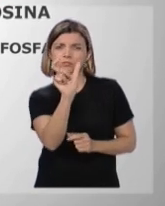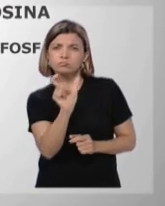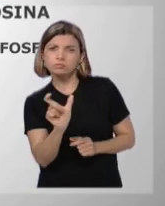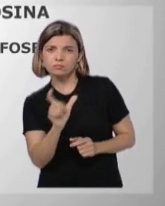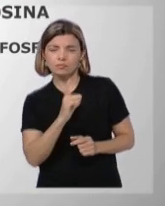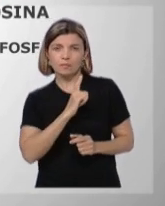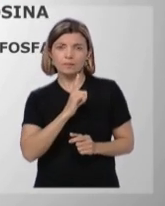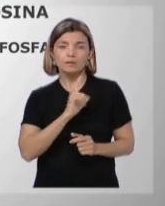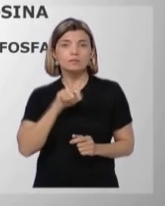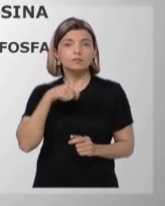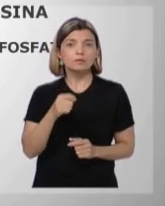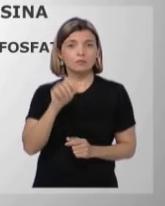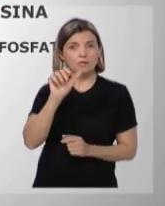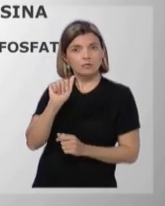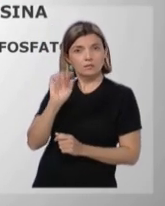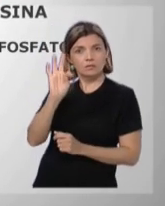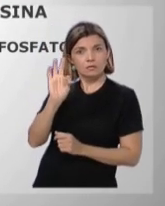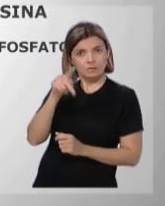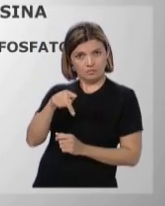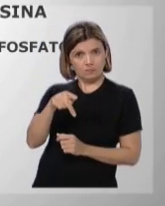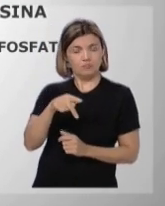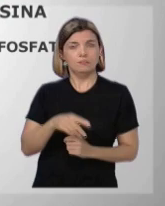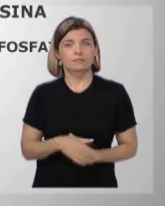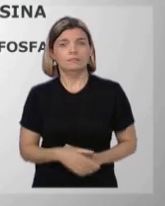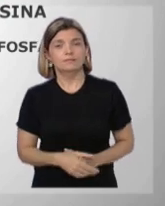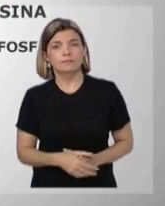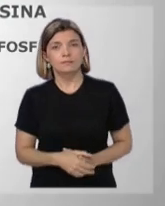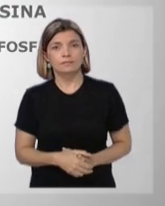trifosfato. Daí vem a sigla ATP.